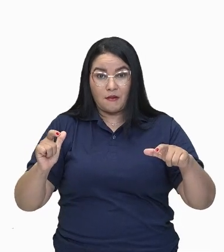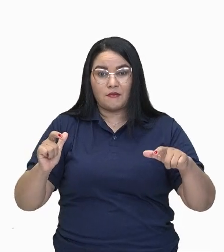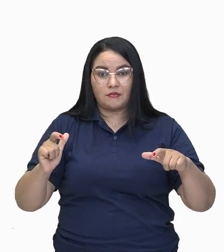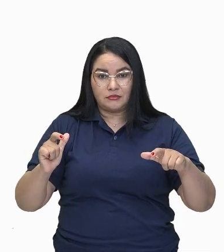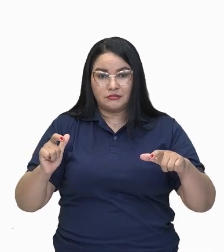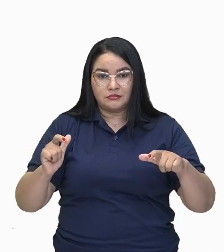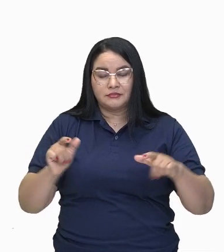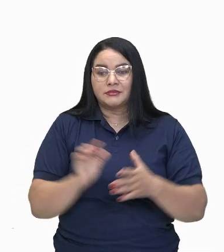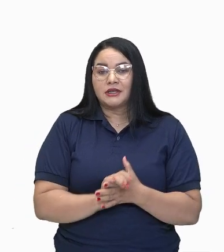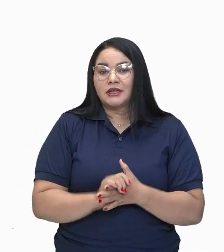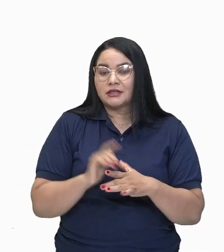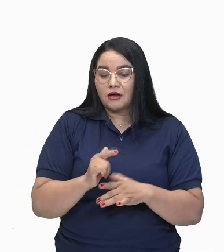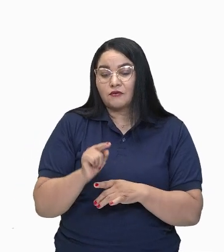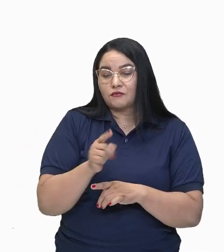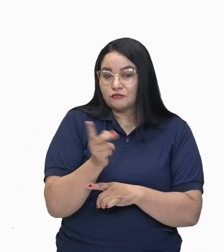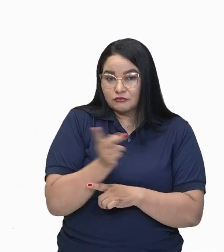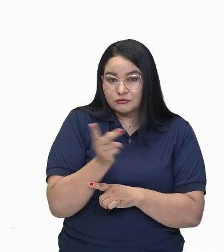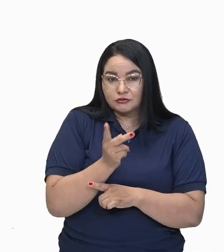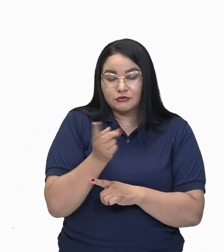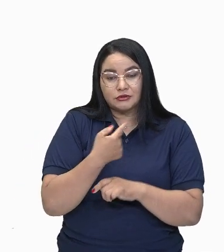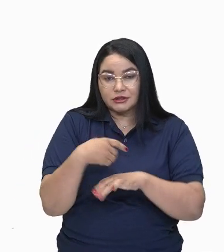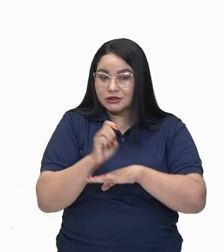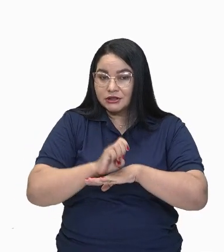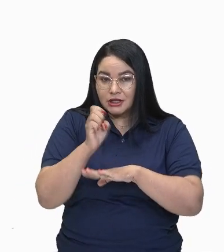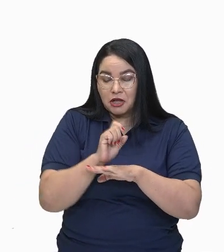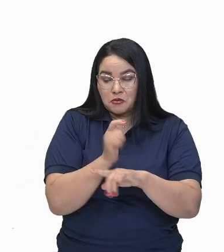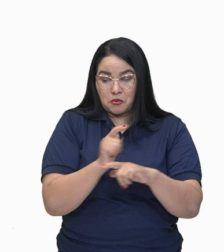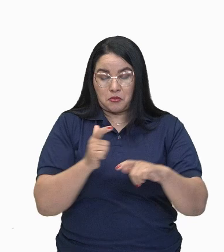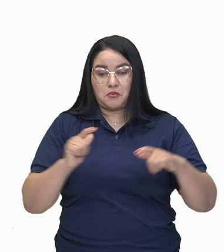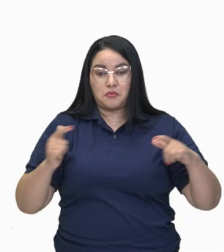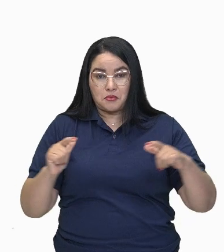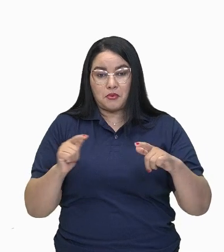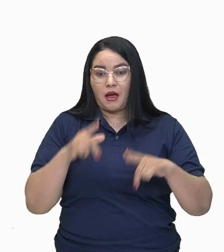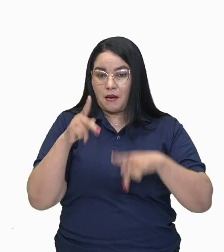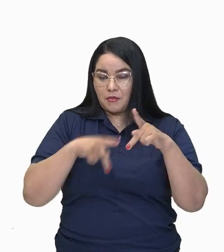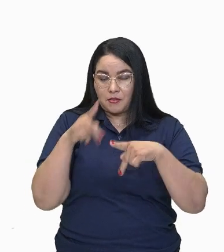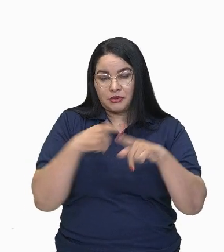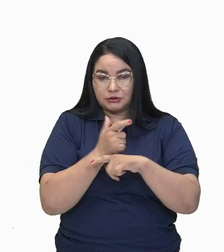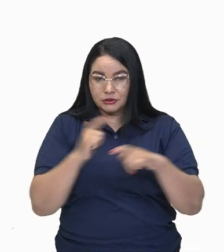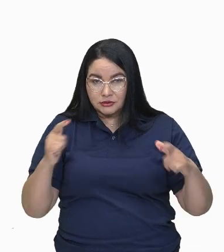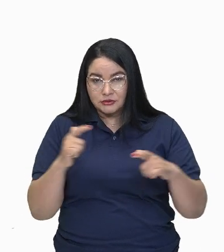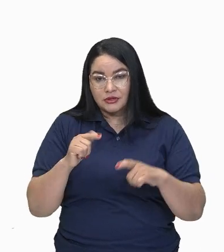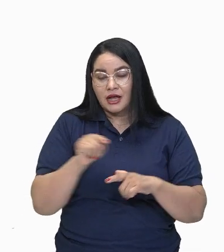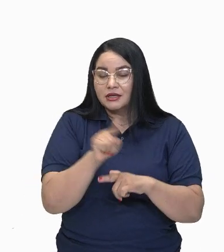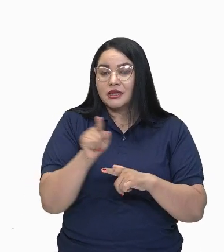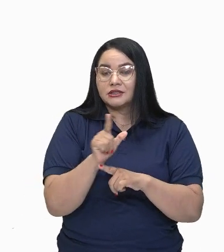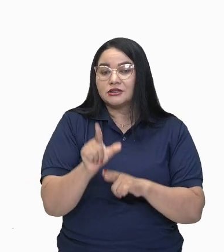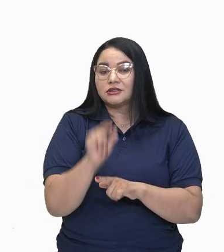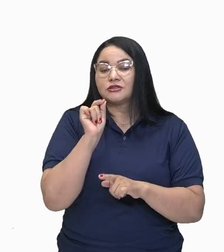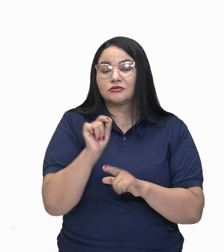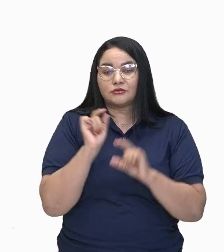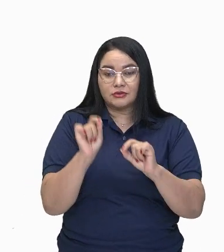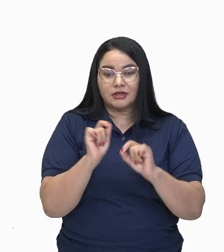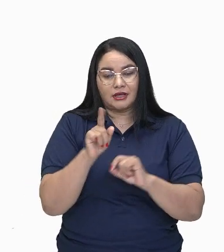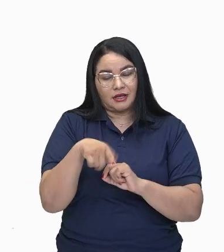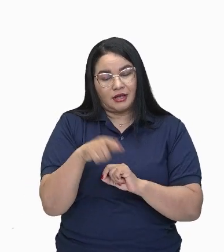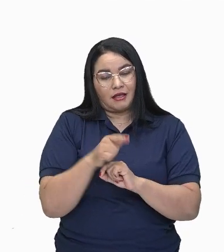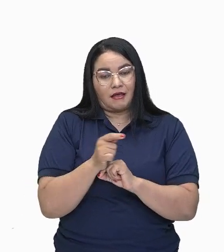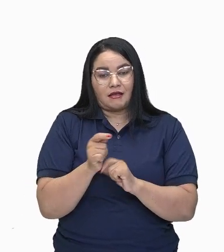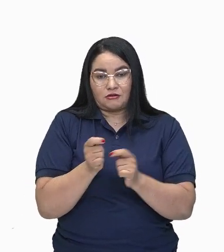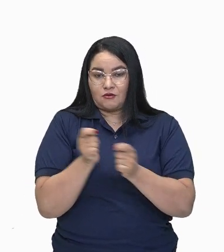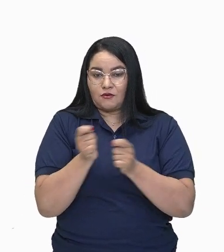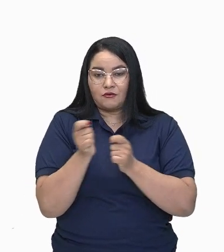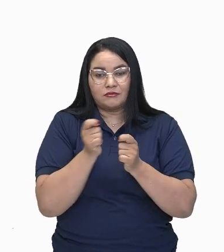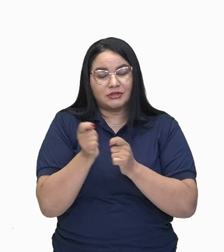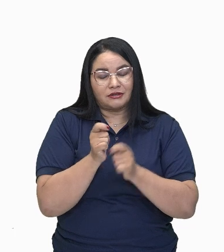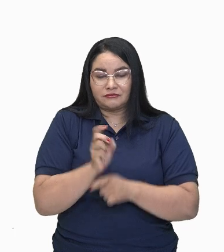federação. Então, eles tinham maior número de deputados e, por conseguinte, eles iam ter essa predominância